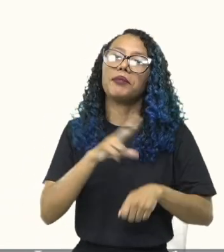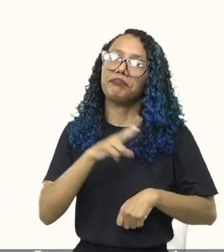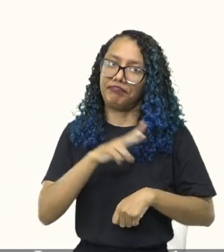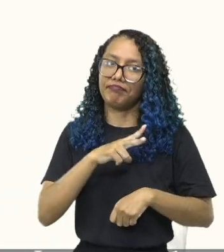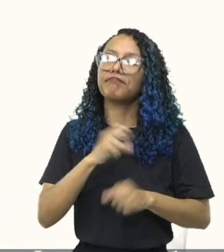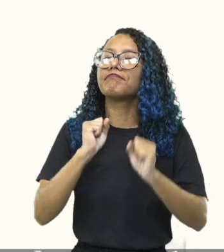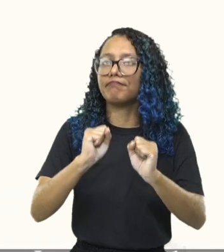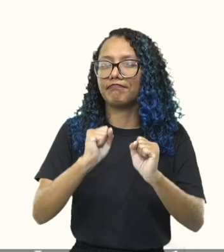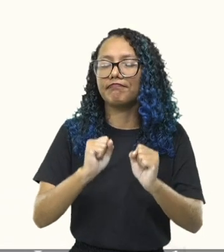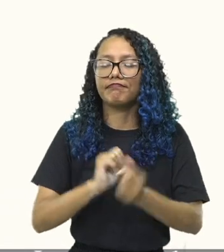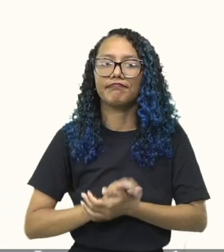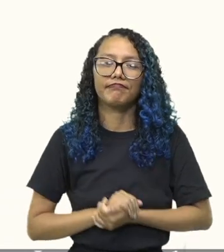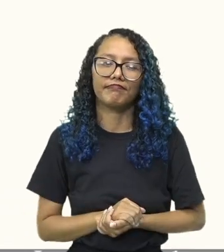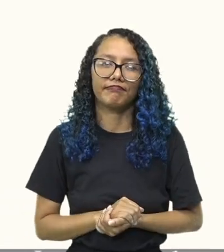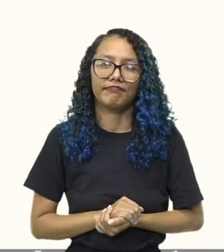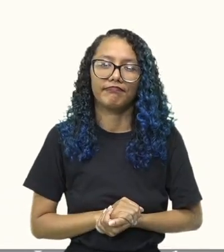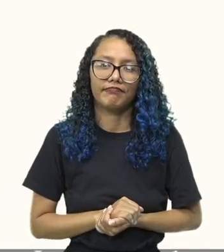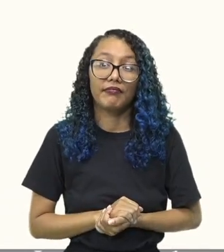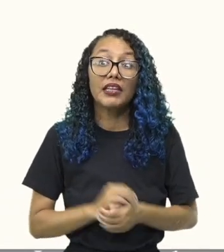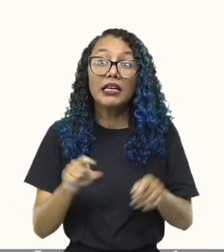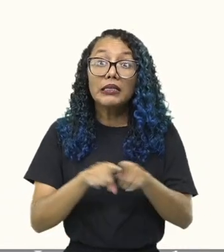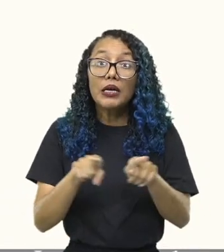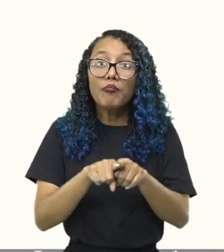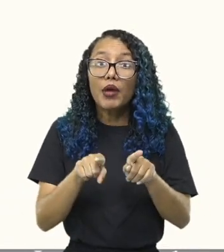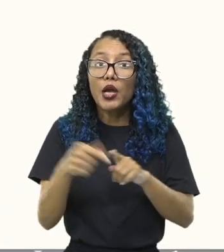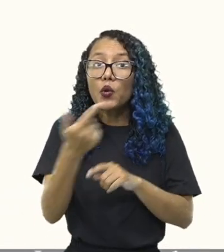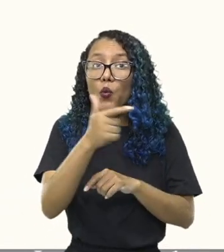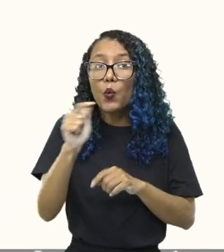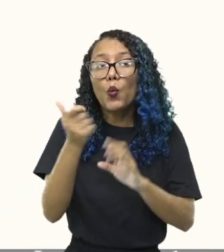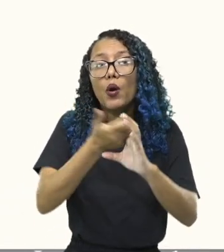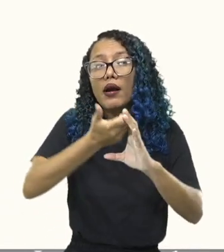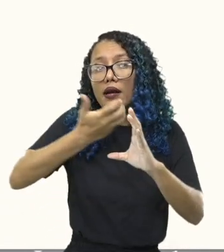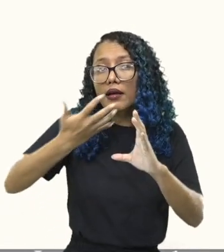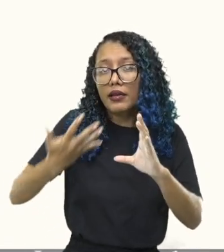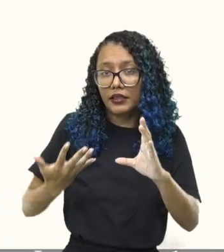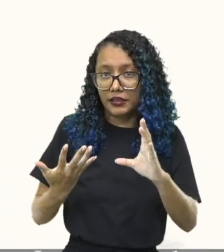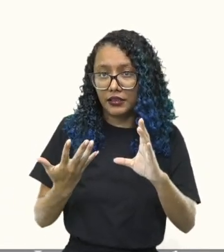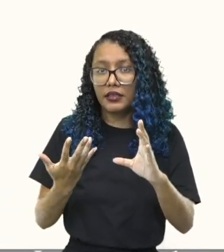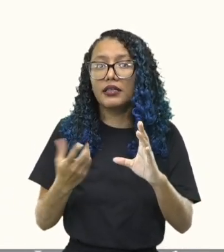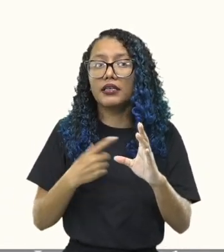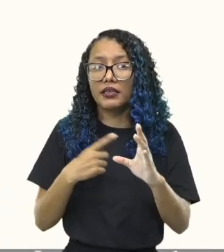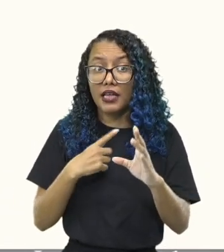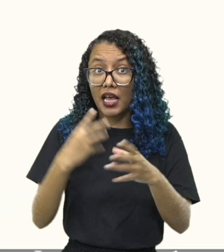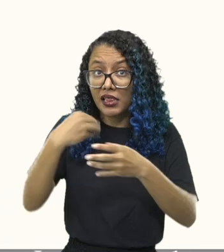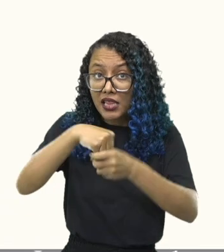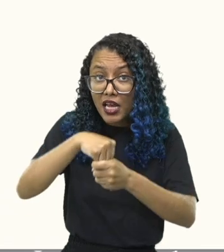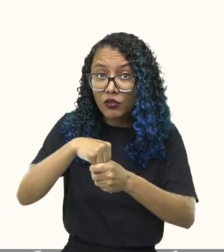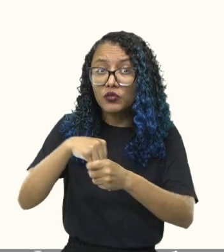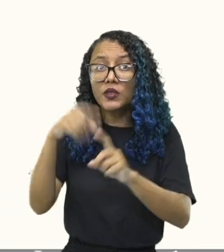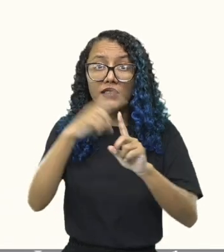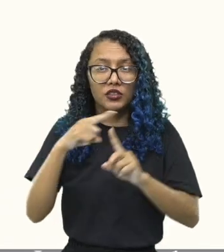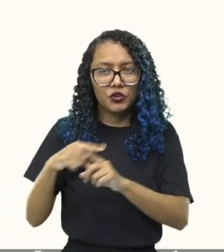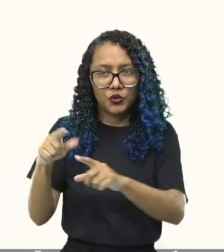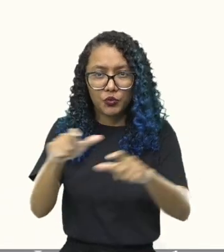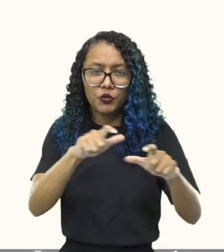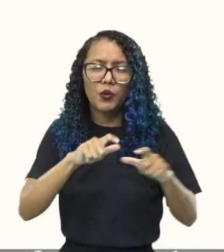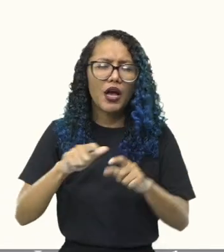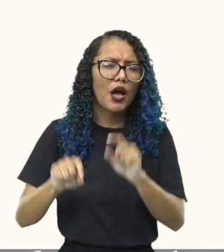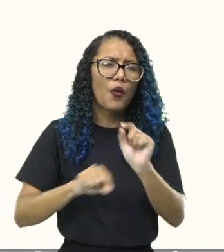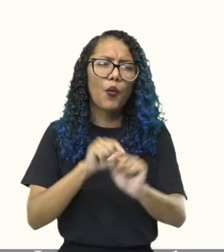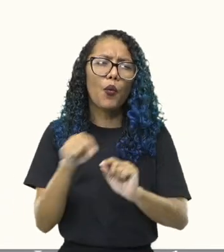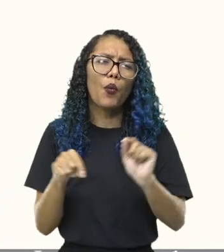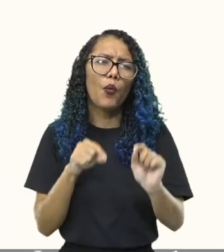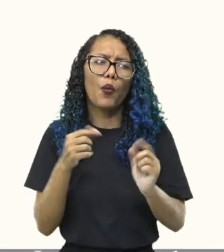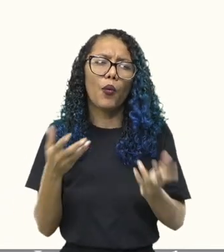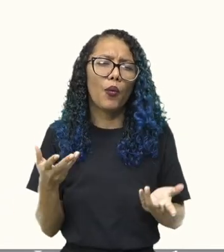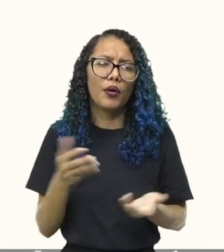privadas. E uma característica que a gente observa, né, dentro dessa unidade, ou dessa categoria, a